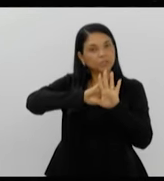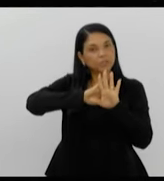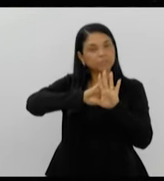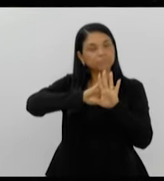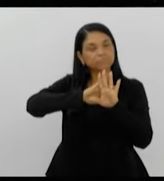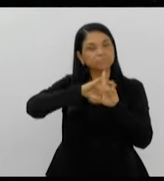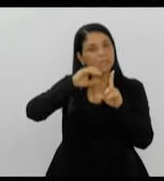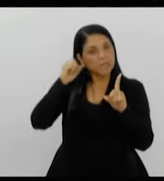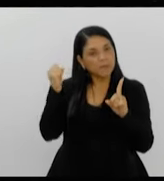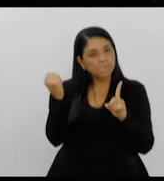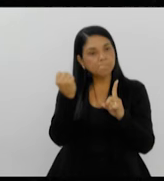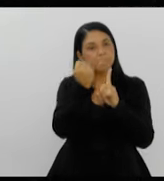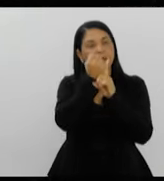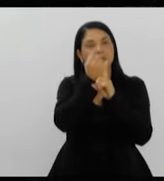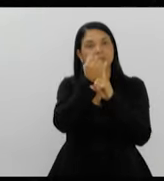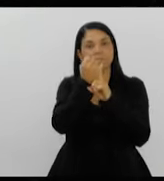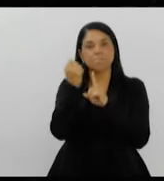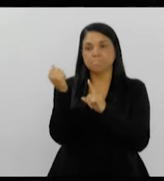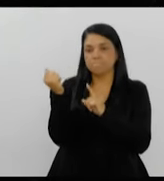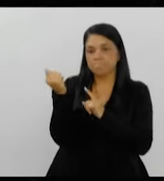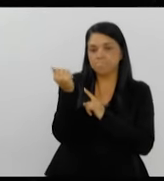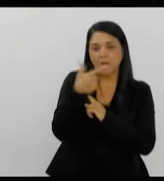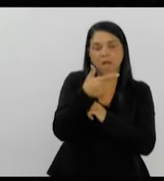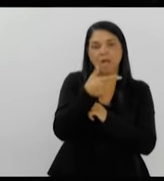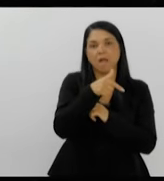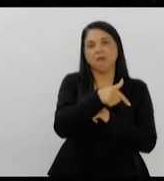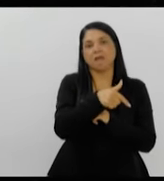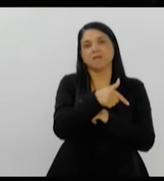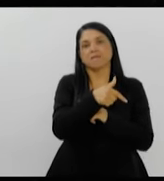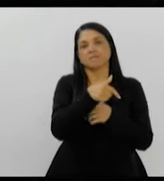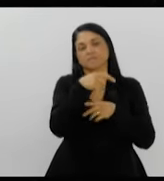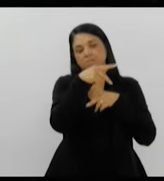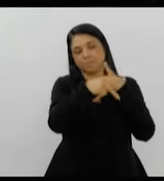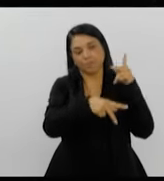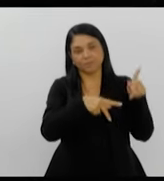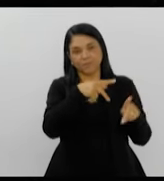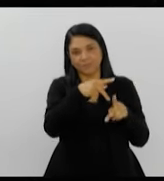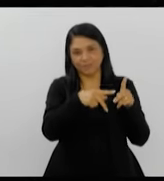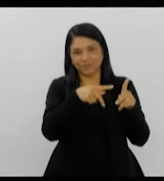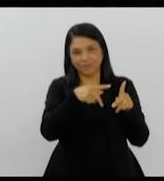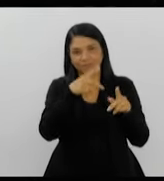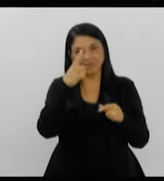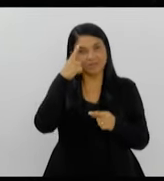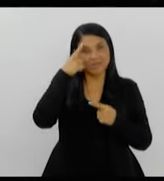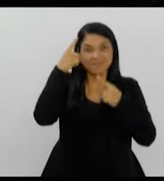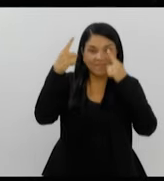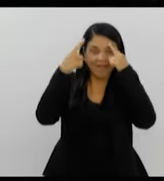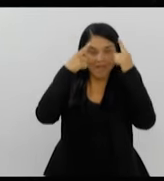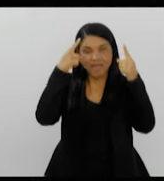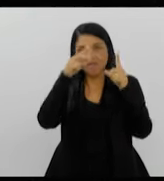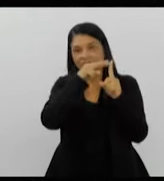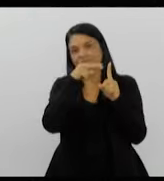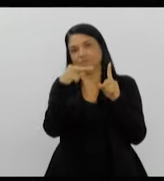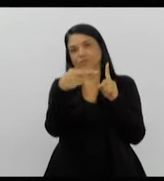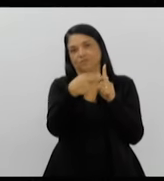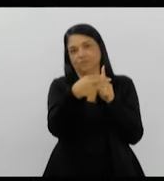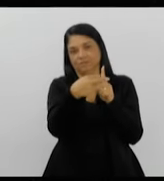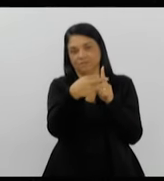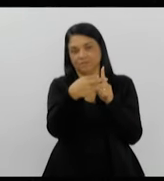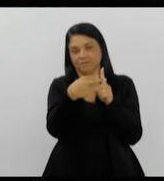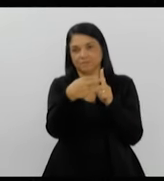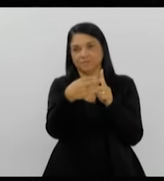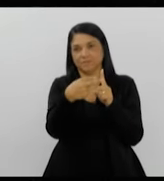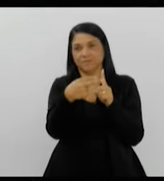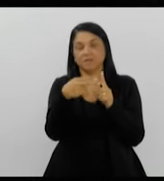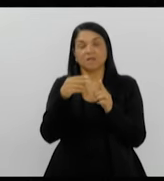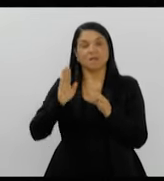impactar a população sob o ponto de vista das suas ideias uma